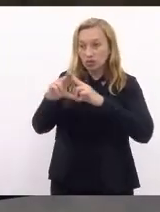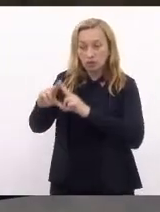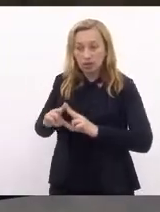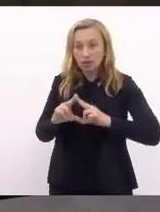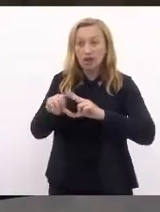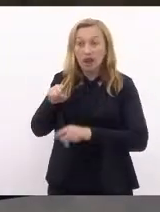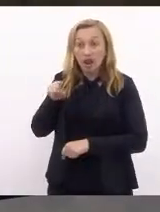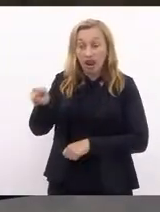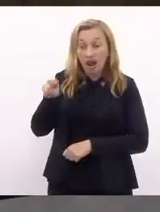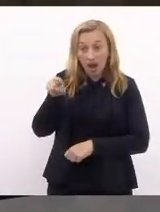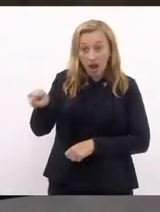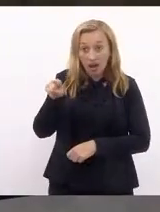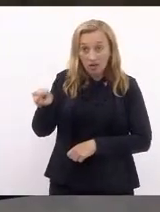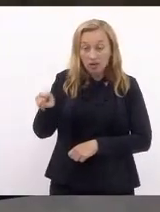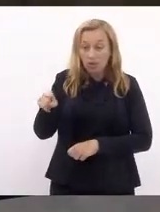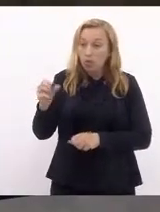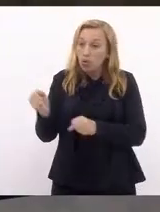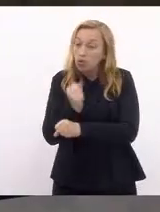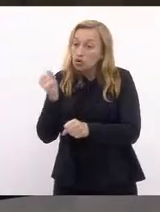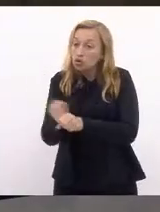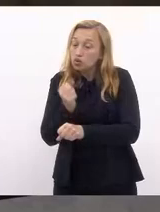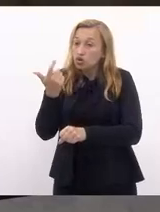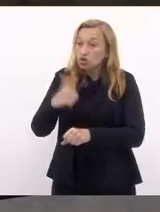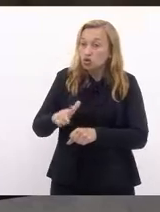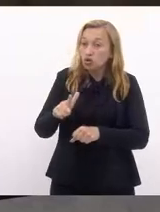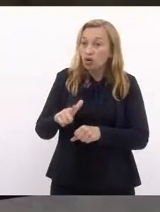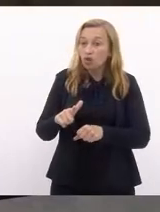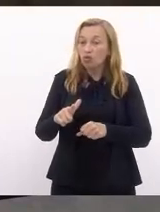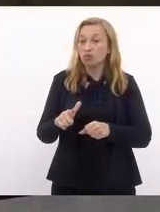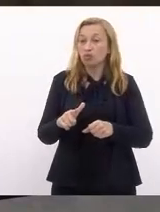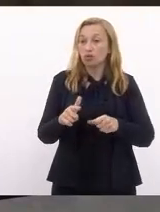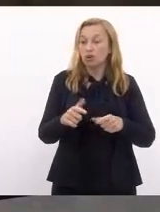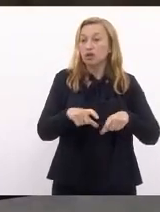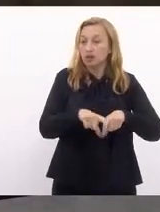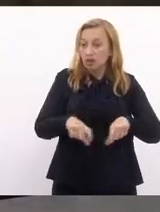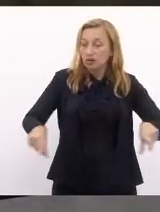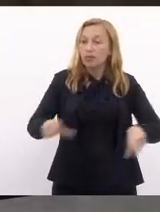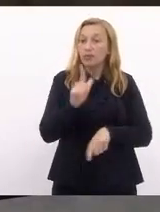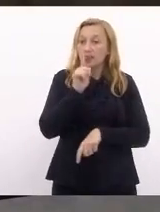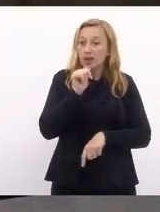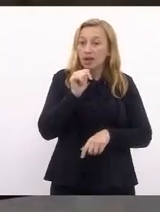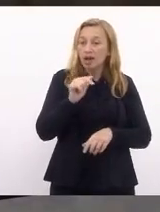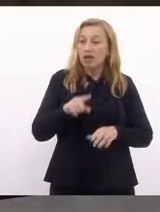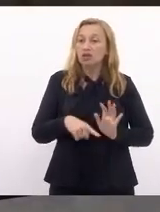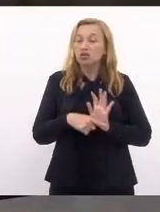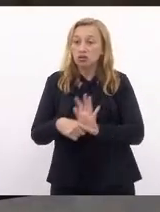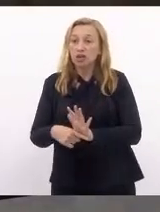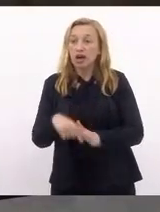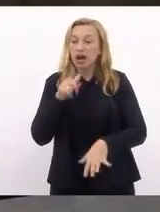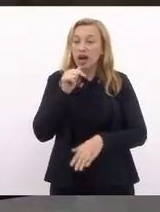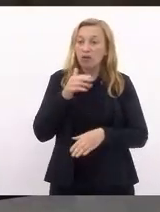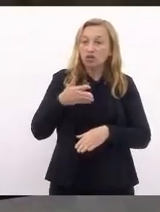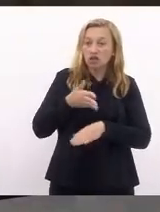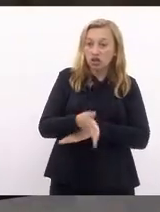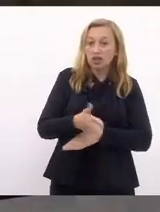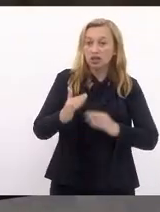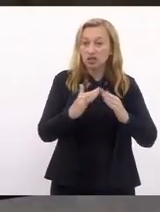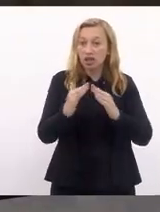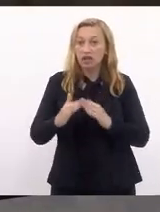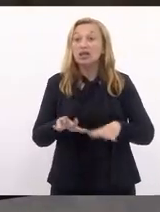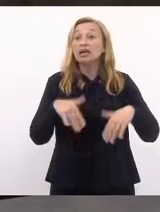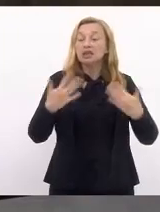site Vale de Barra Mansa que construir a estação em Resende para abastecer aquelas casas com água potável